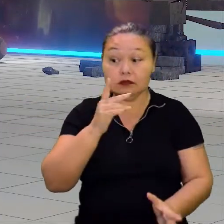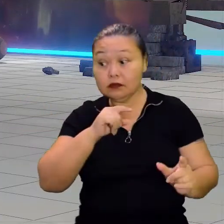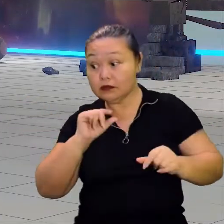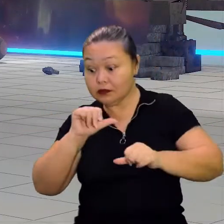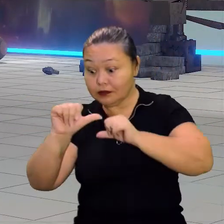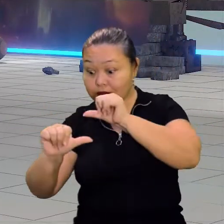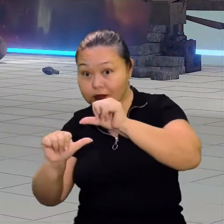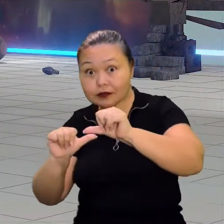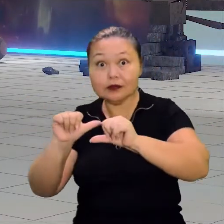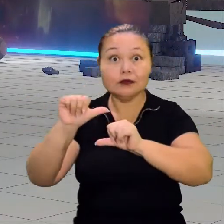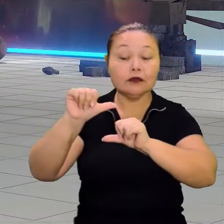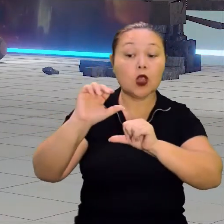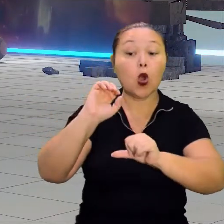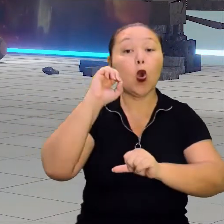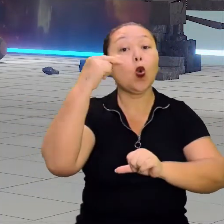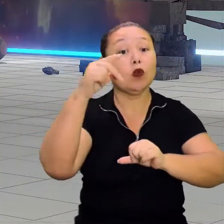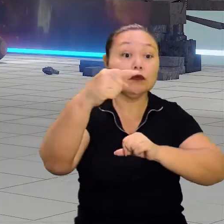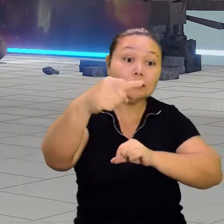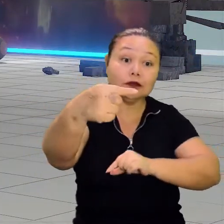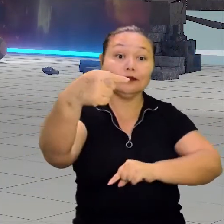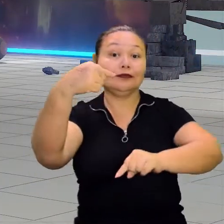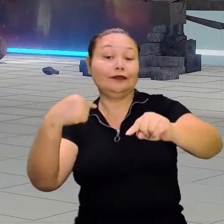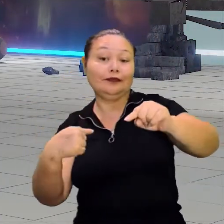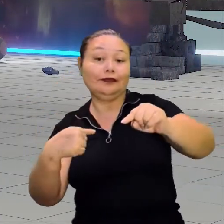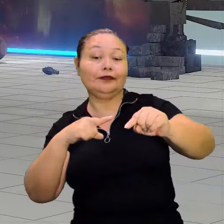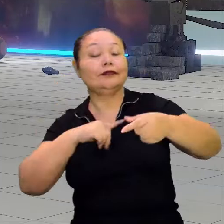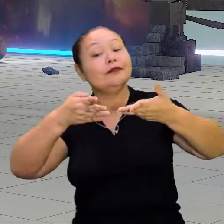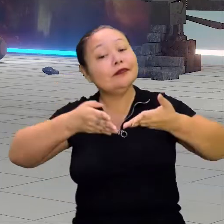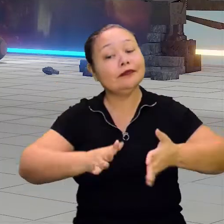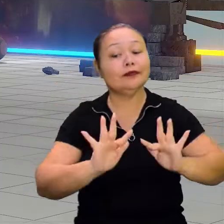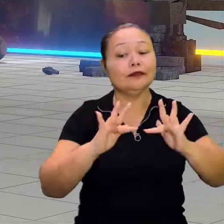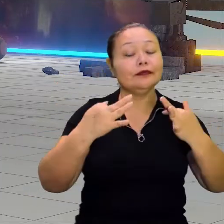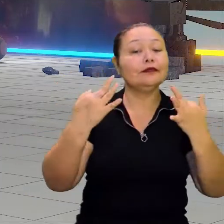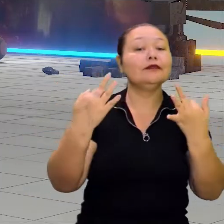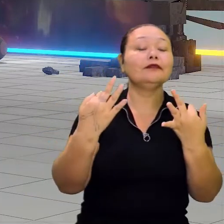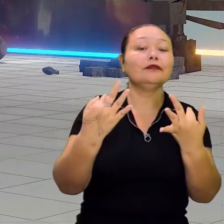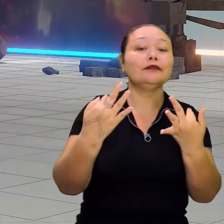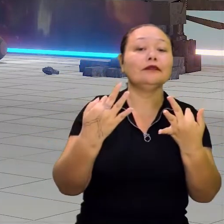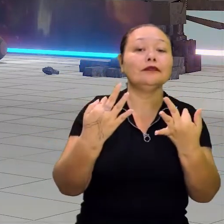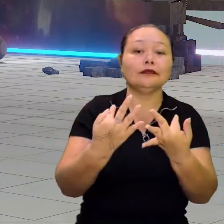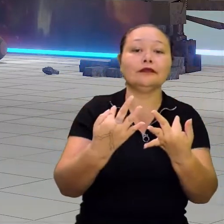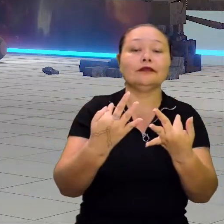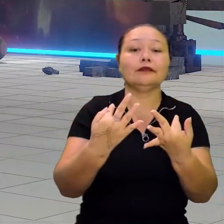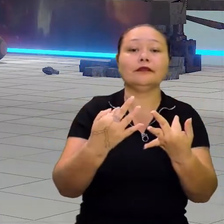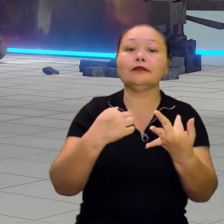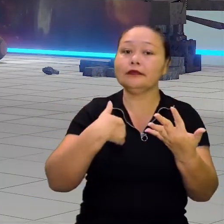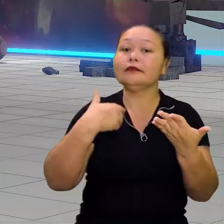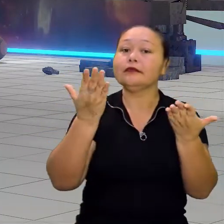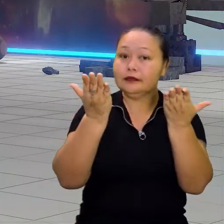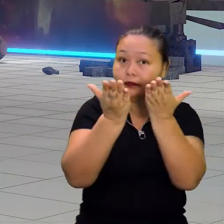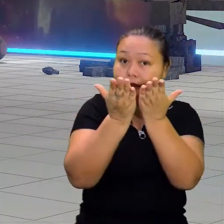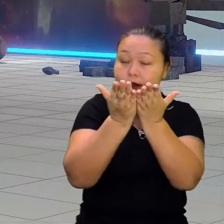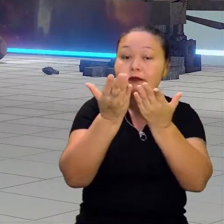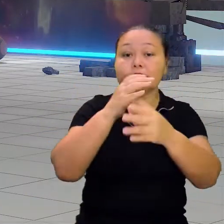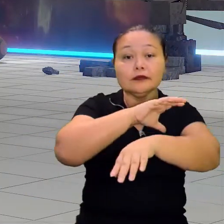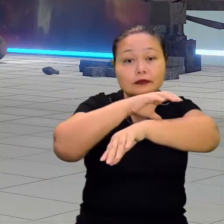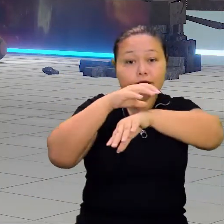migração. Ou vice-versa. Você nasce numa família evangélica